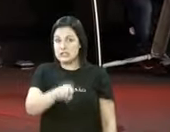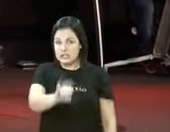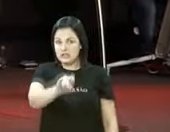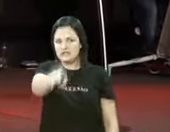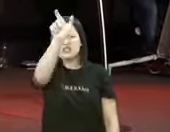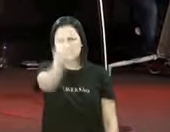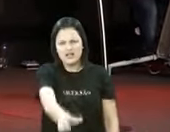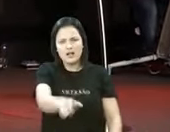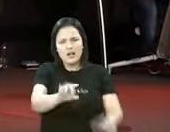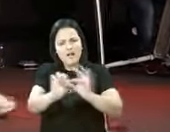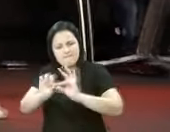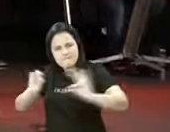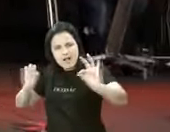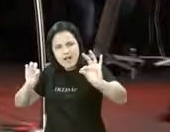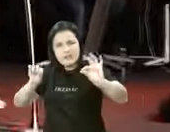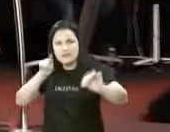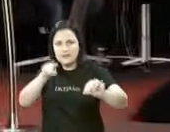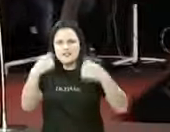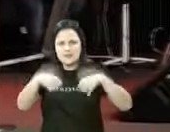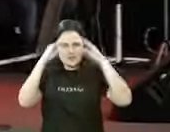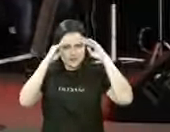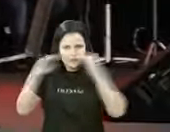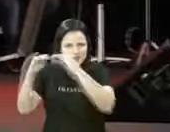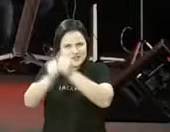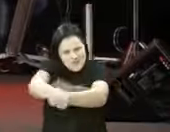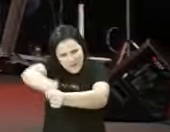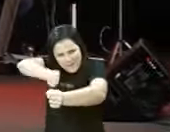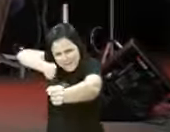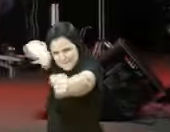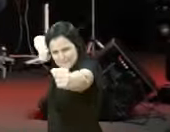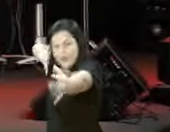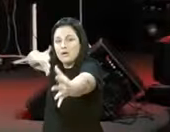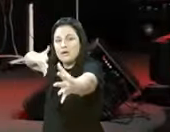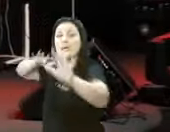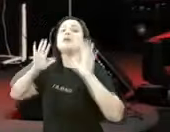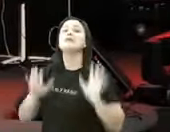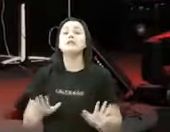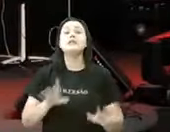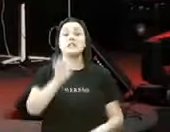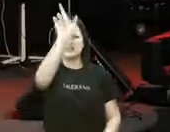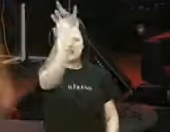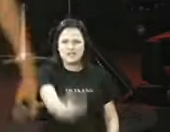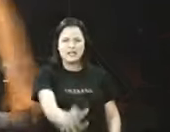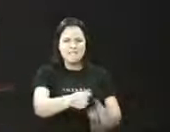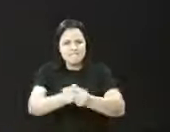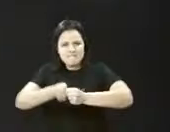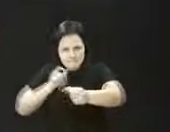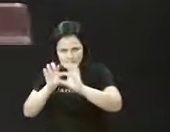é ver mais valor em estar na mão dele do que estar nos lugares que você queria.